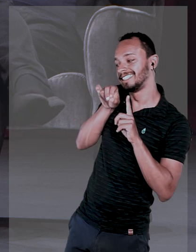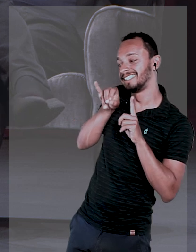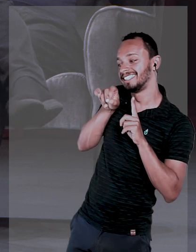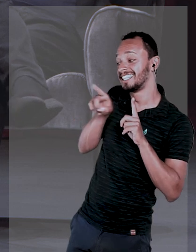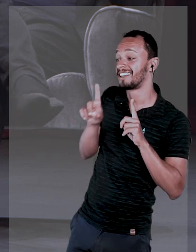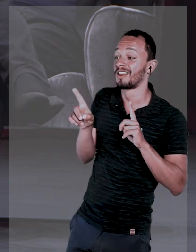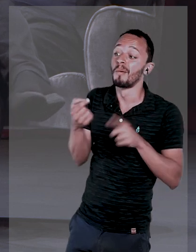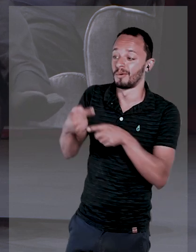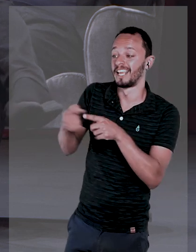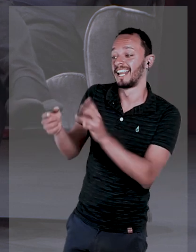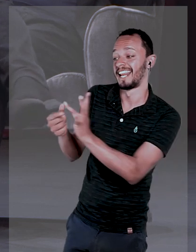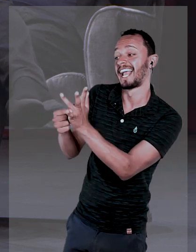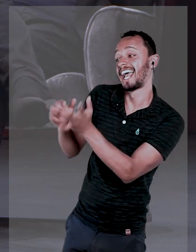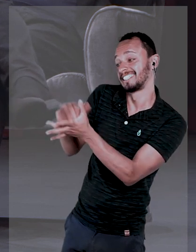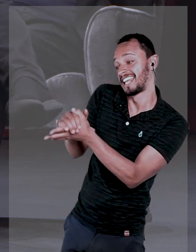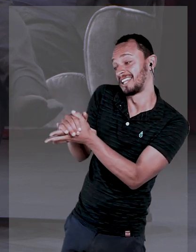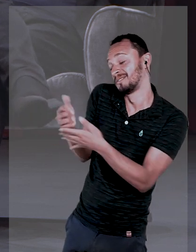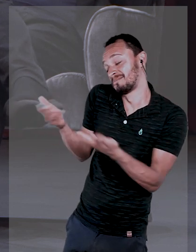casado.